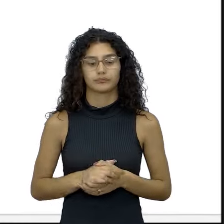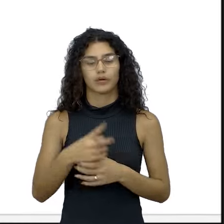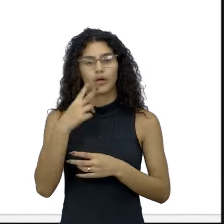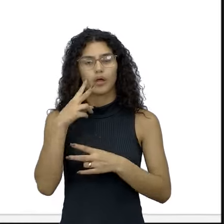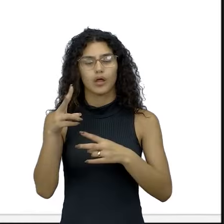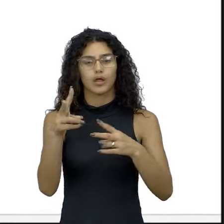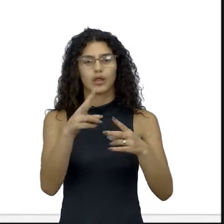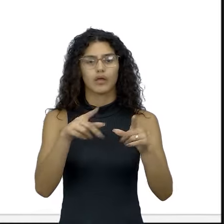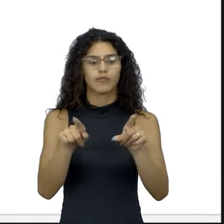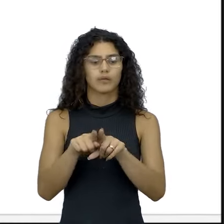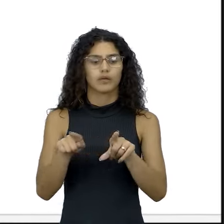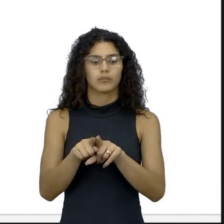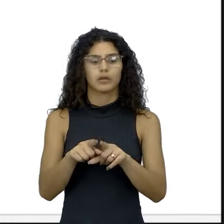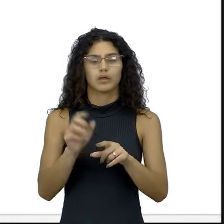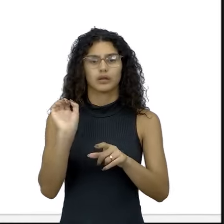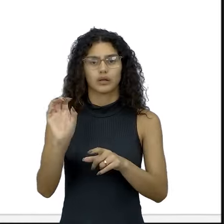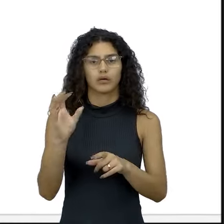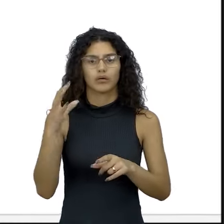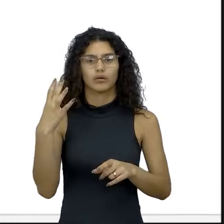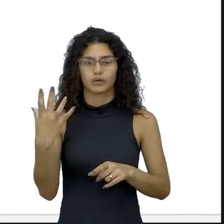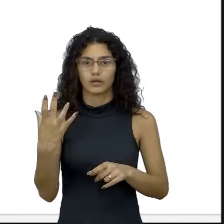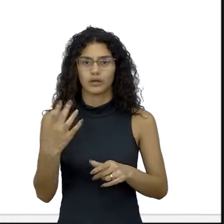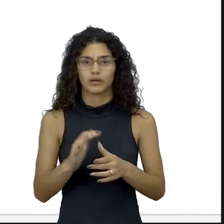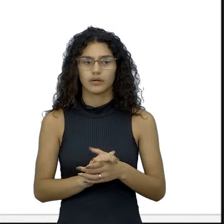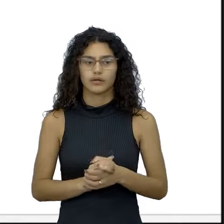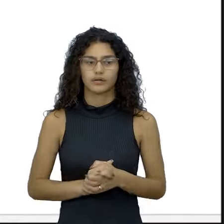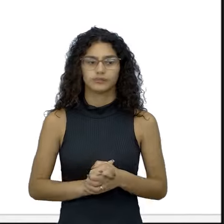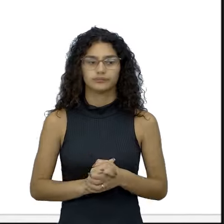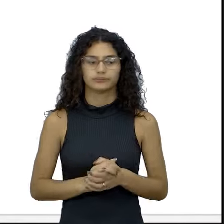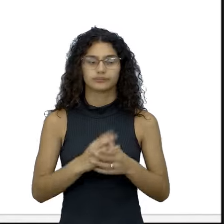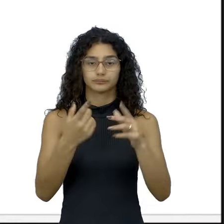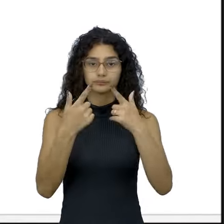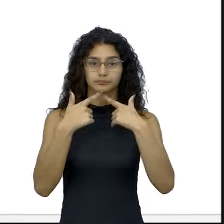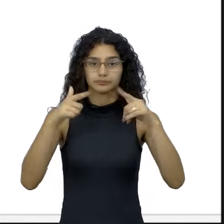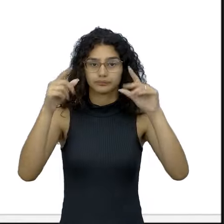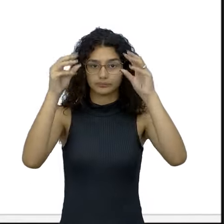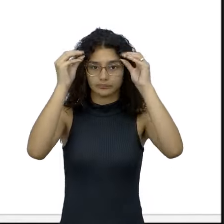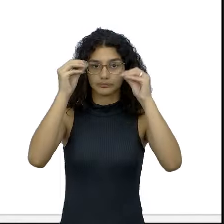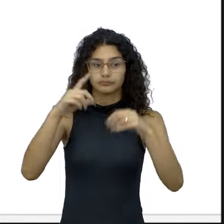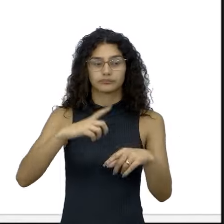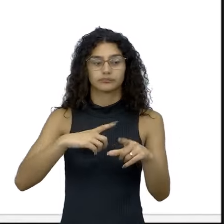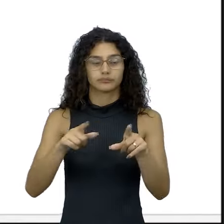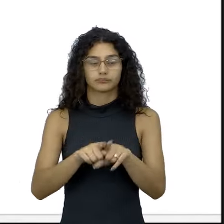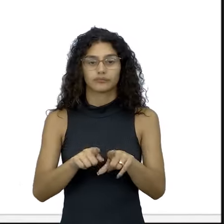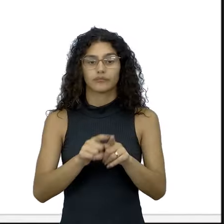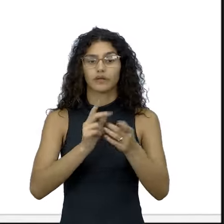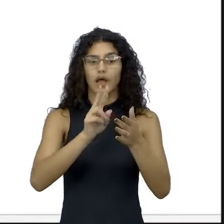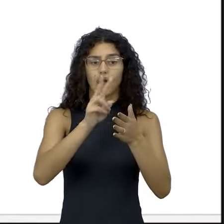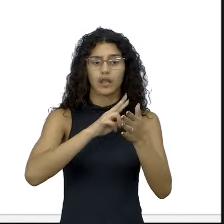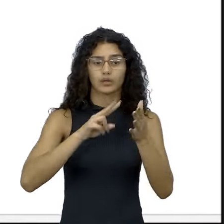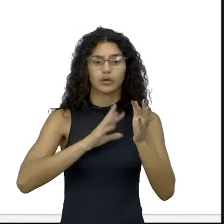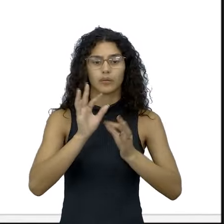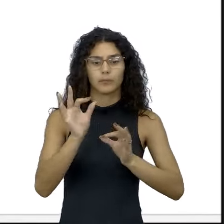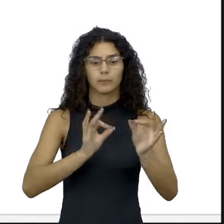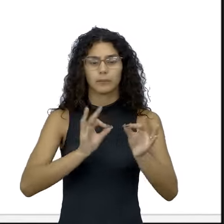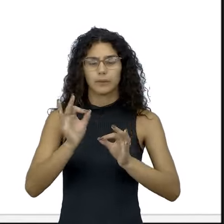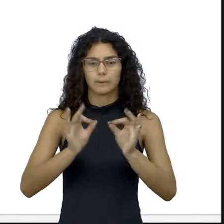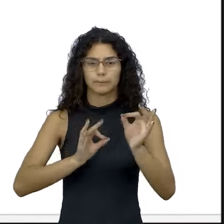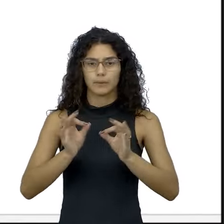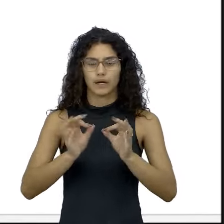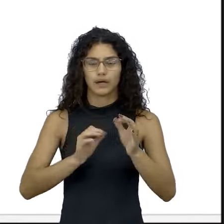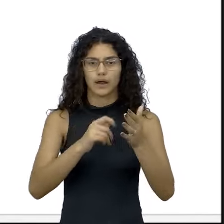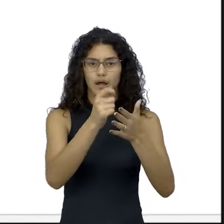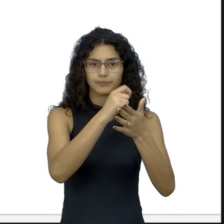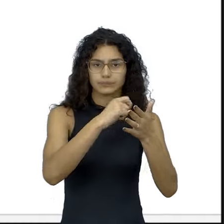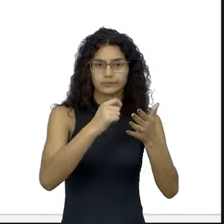Observe, então, comigo que ocorrem, né, aqui com os usos sociais de linguagem escrita nessa sequência didática, a leitura prepara a